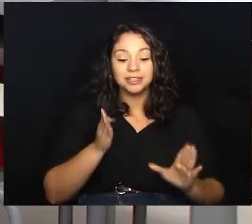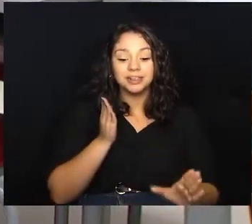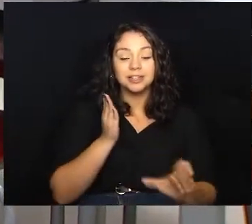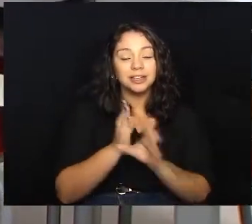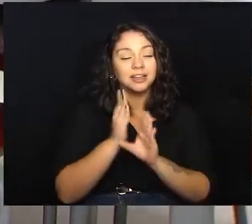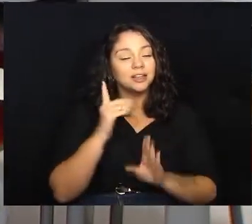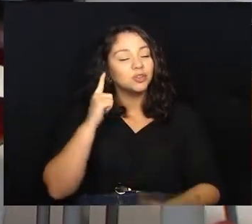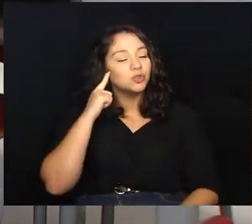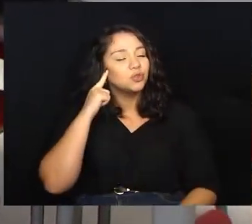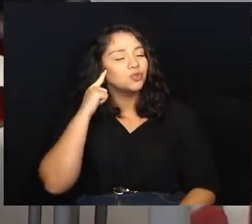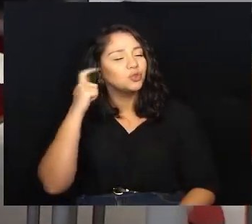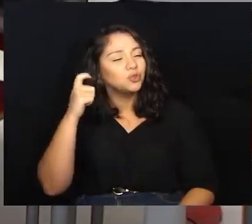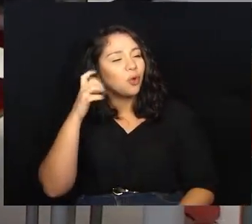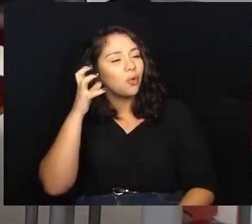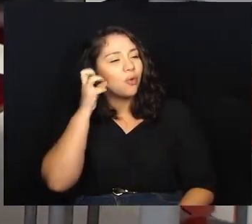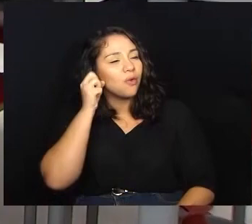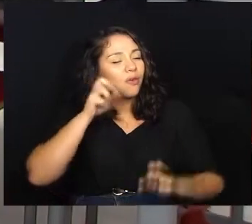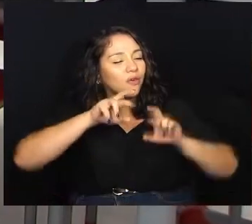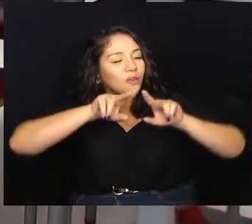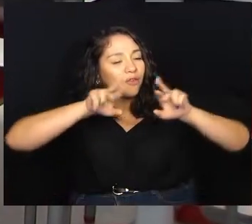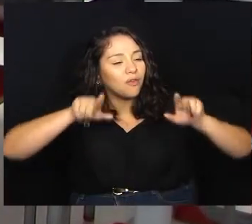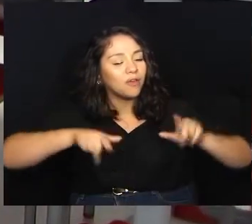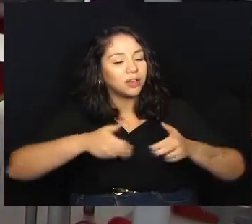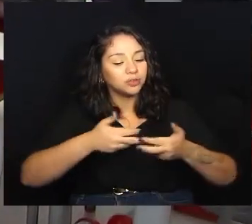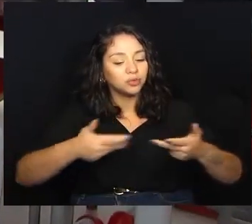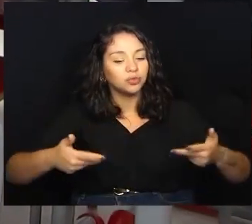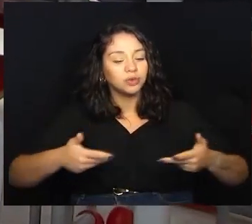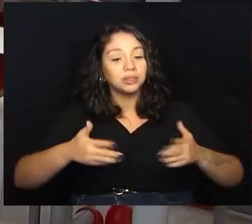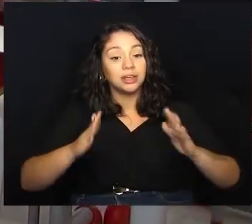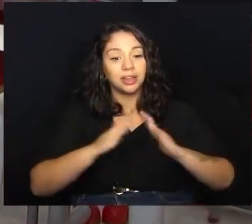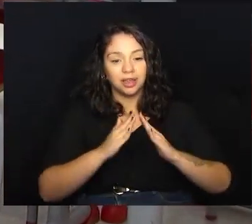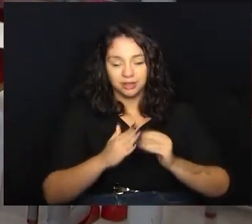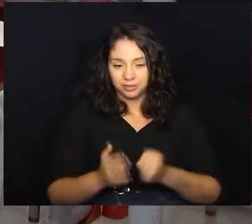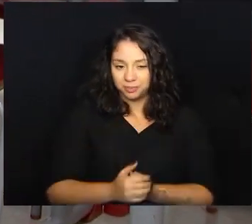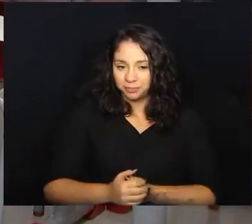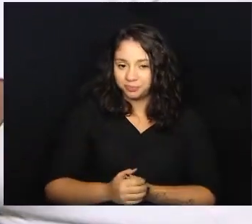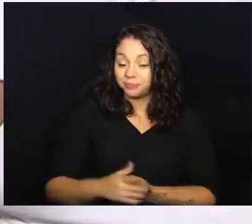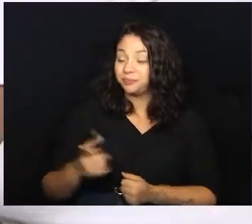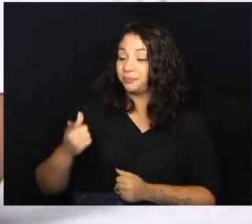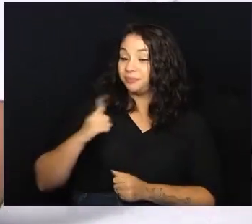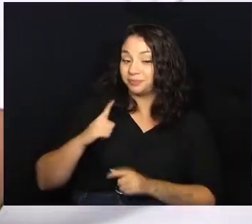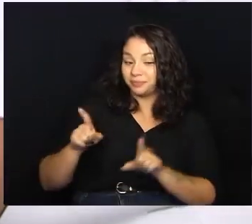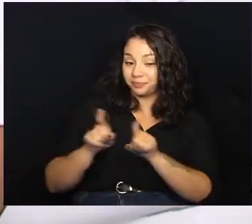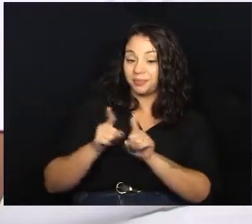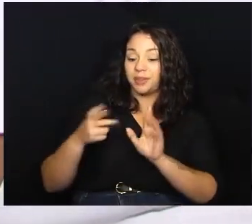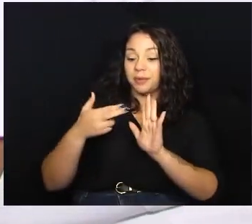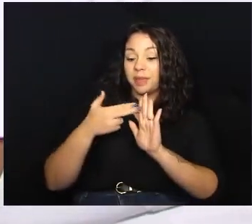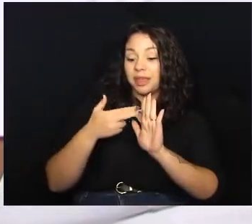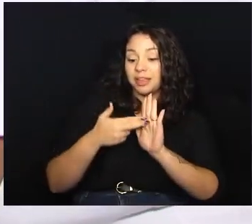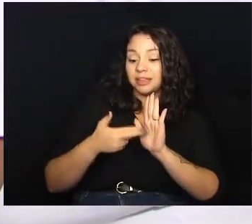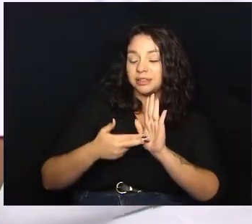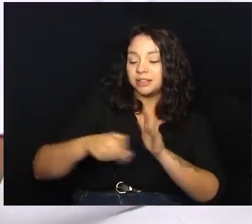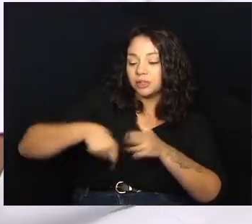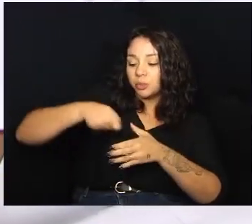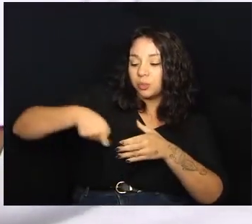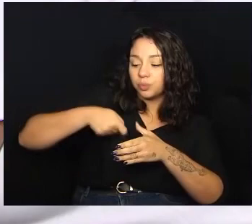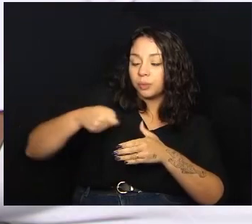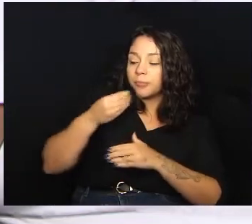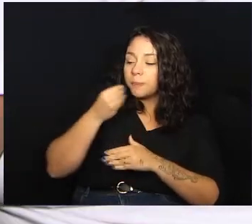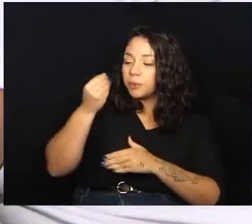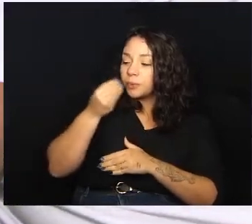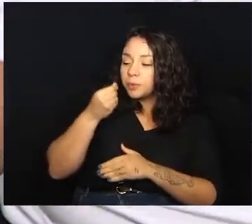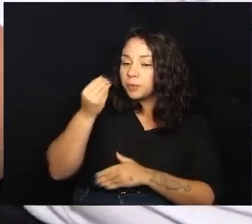para a criança descobrir o som de diferentes coisas pela própria casa. Faça receitas para ela